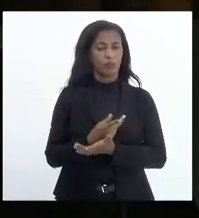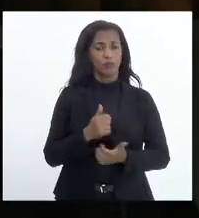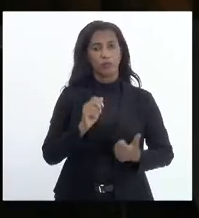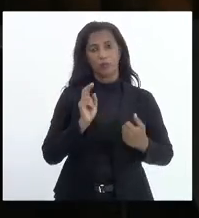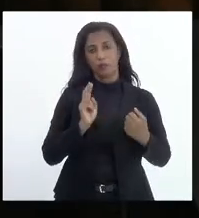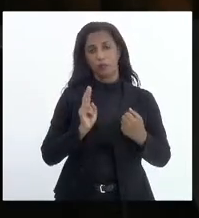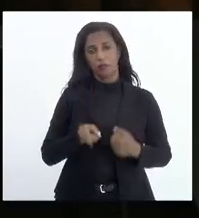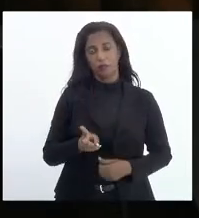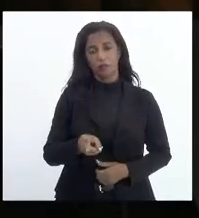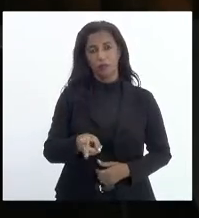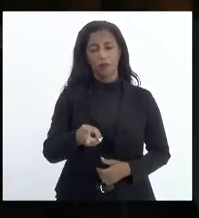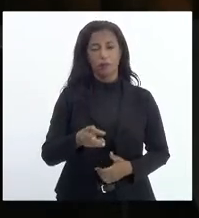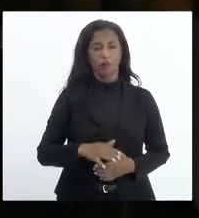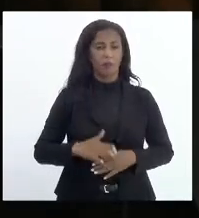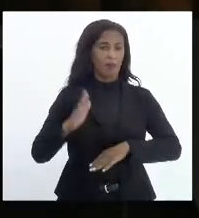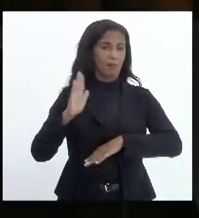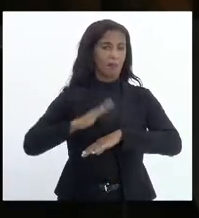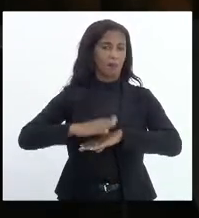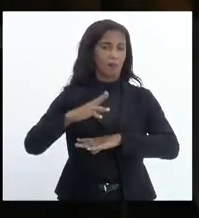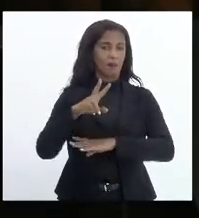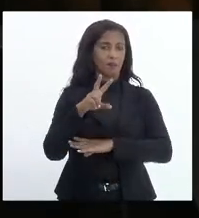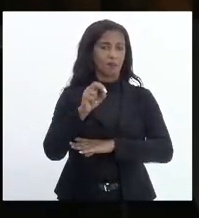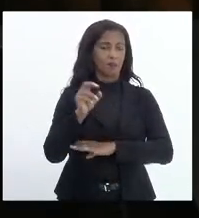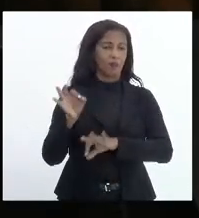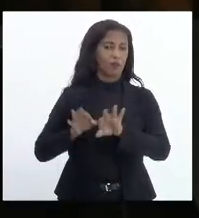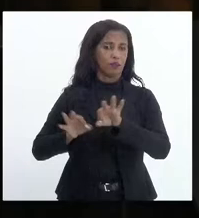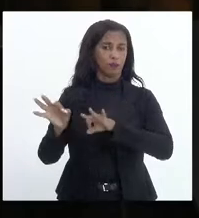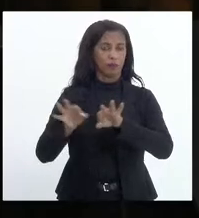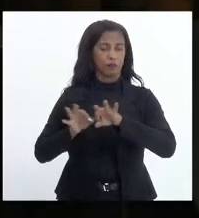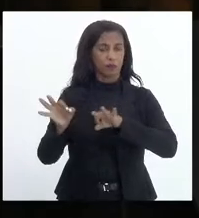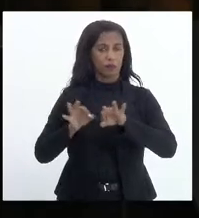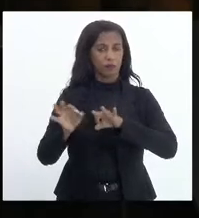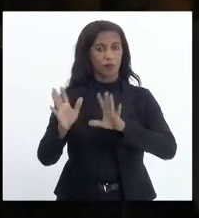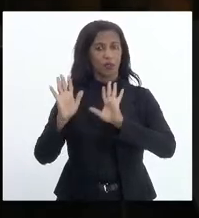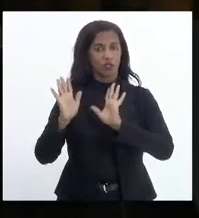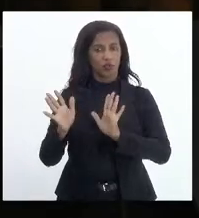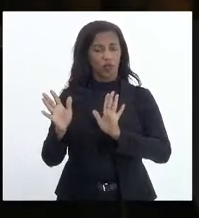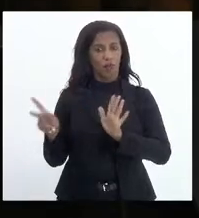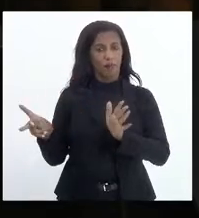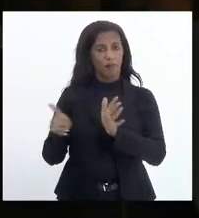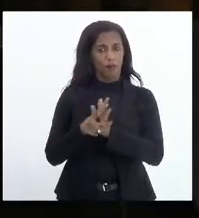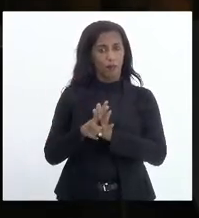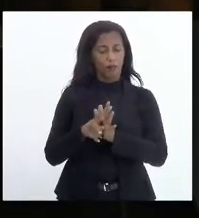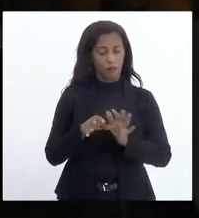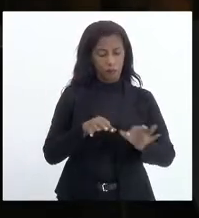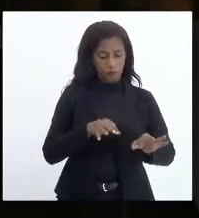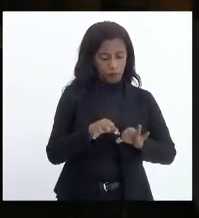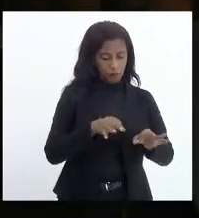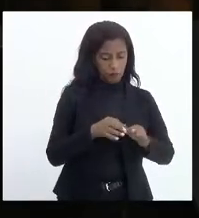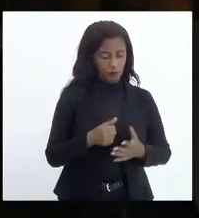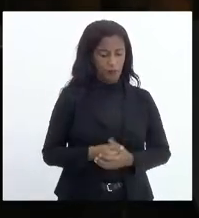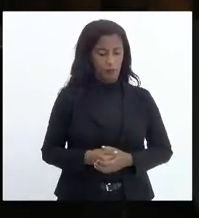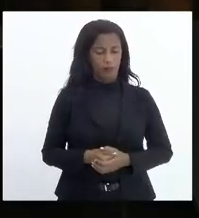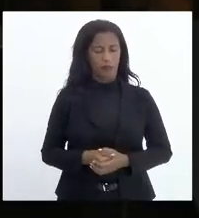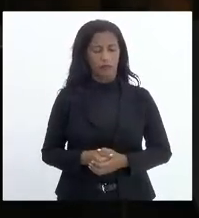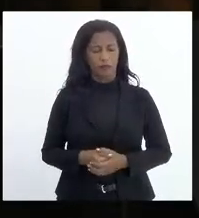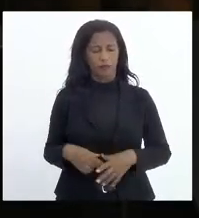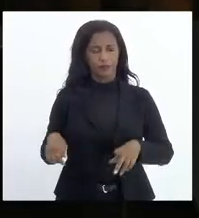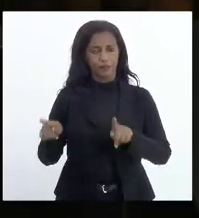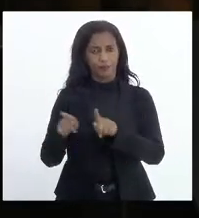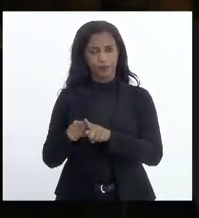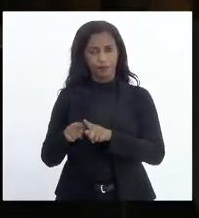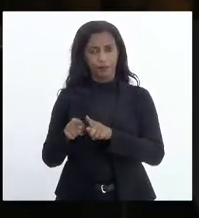prosseguirem há mais de 50 projetos contemplados pelo plano considerando